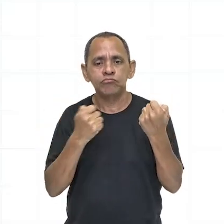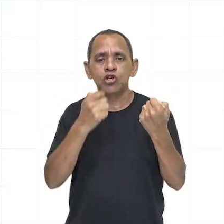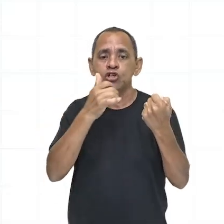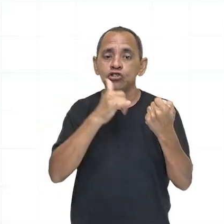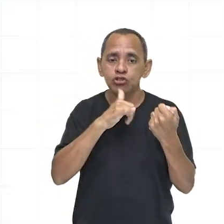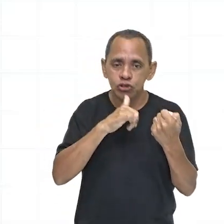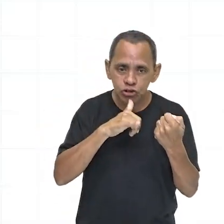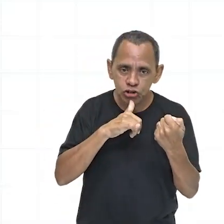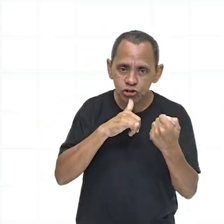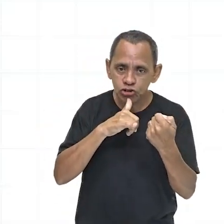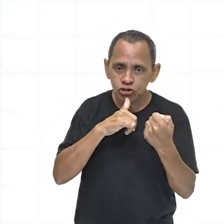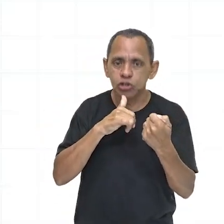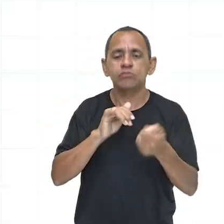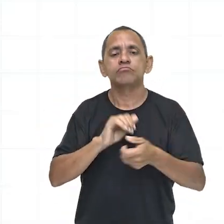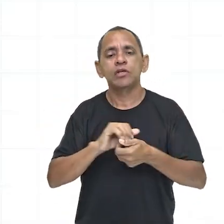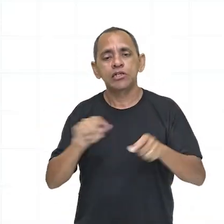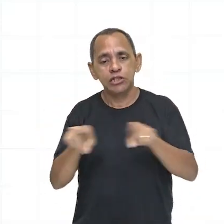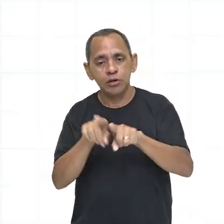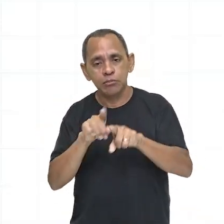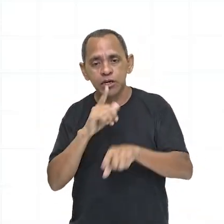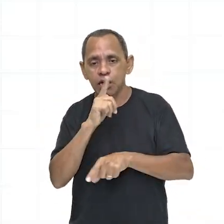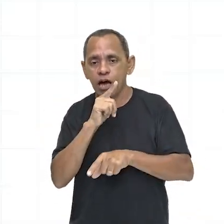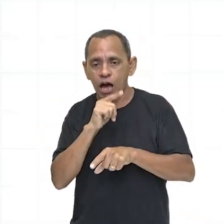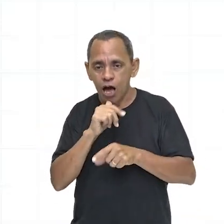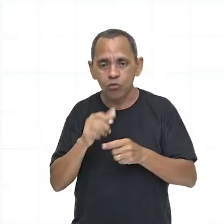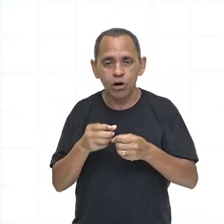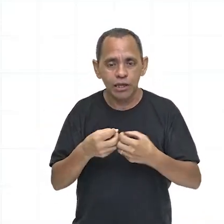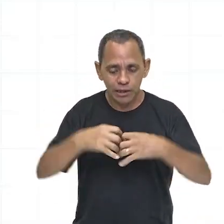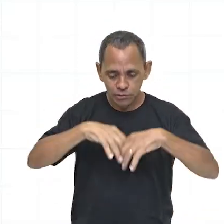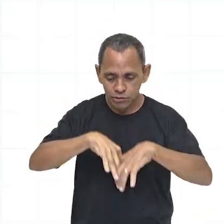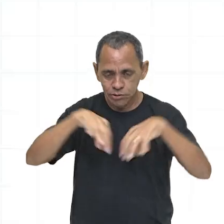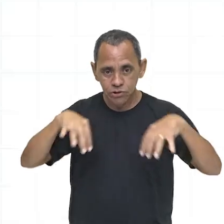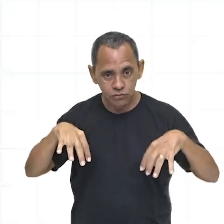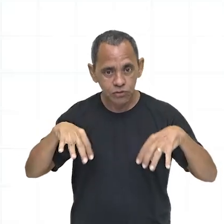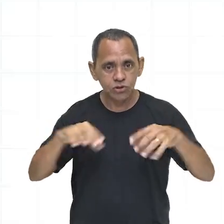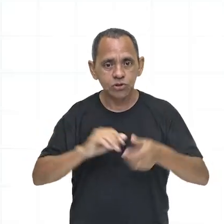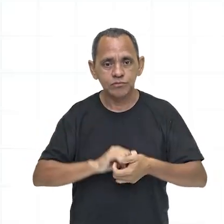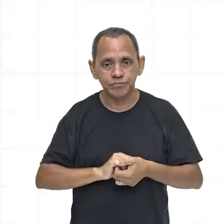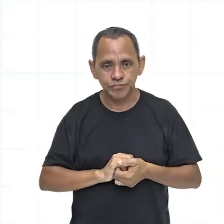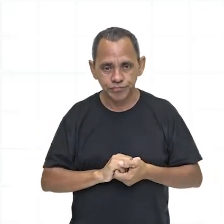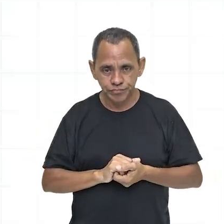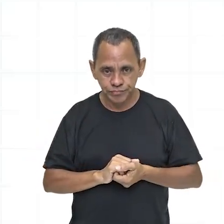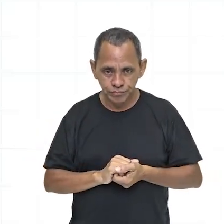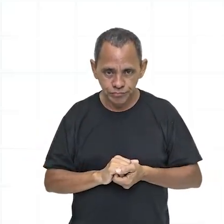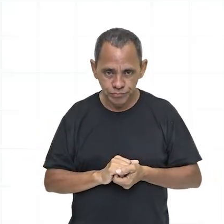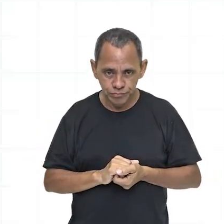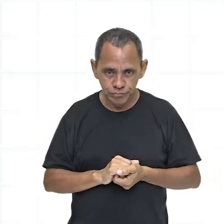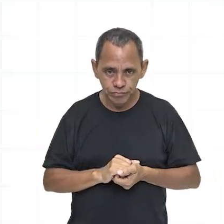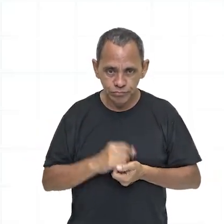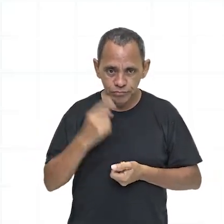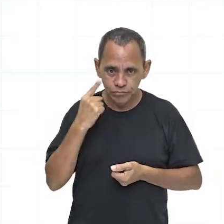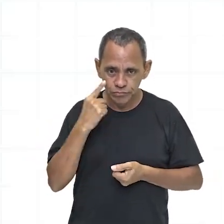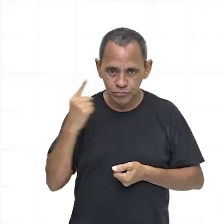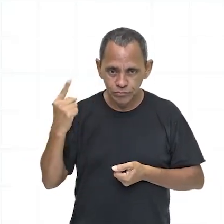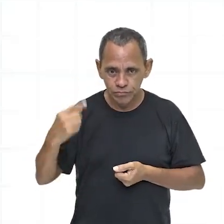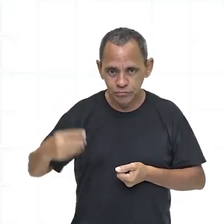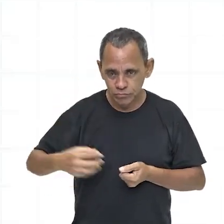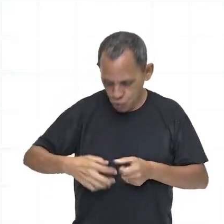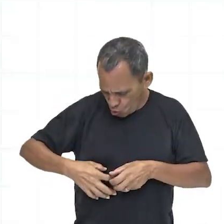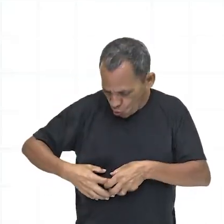água. Então, gente, é aqui nesse órgão aí que vocês estão vendo, amarelinho aí, que